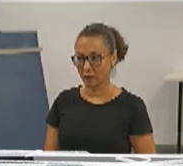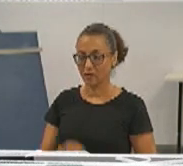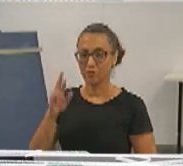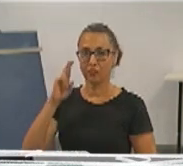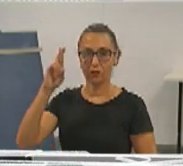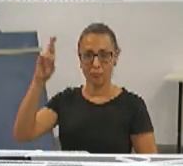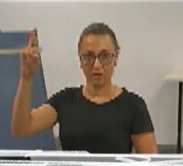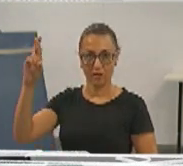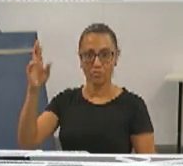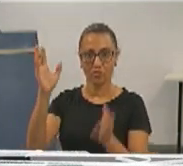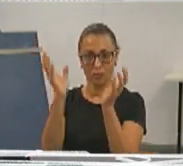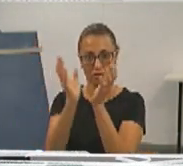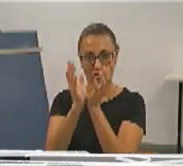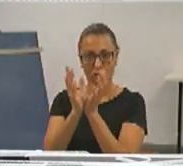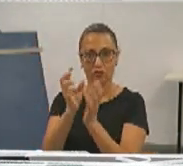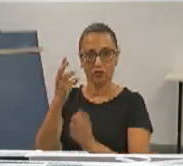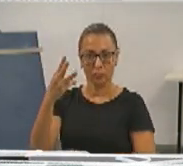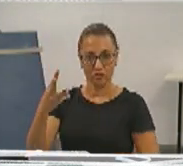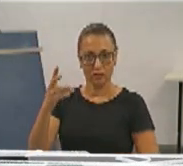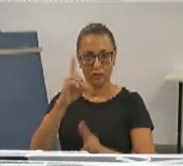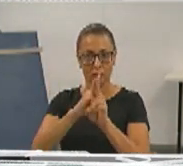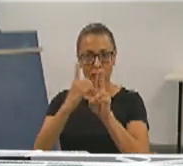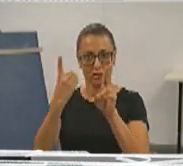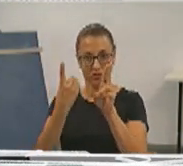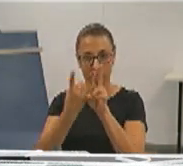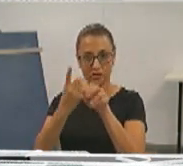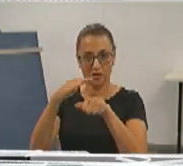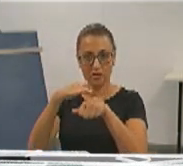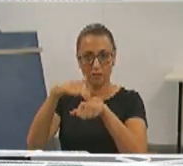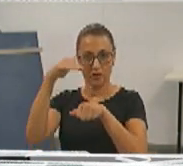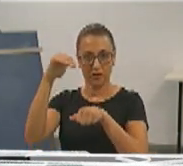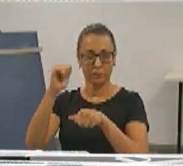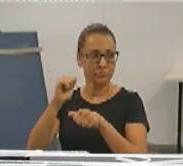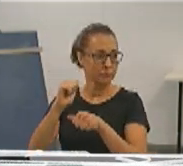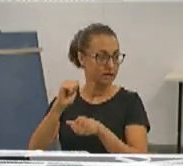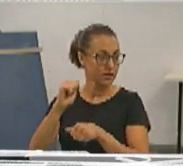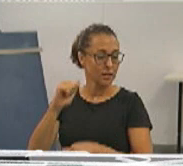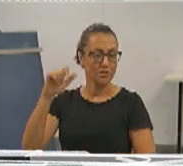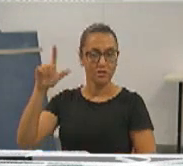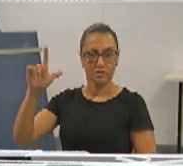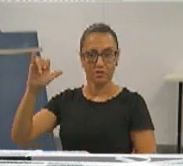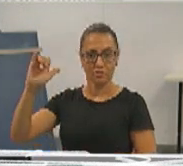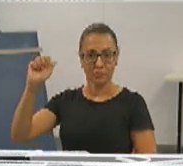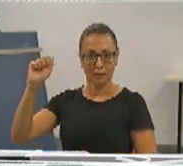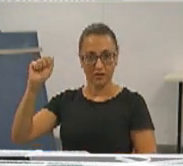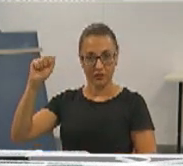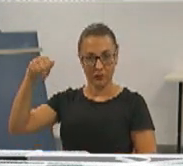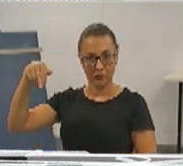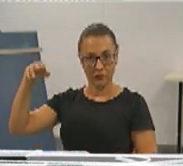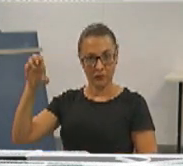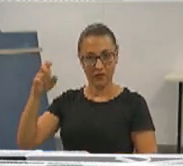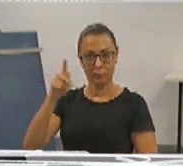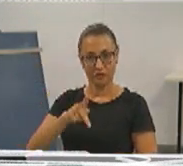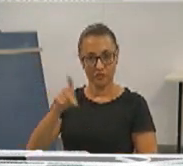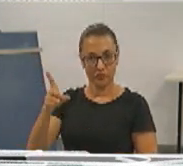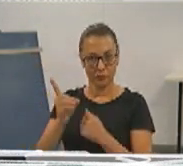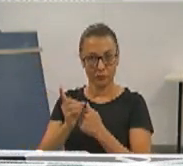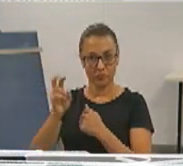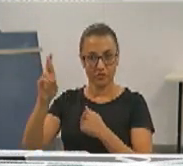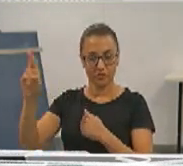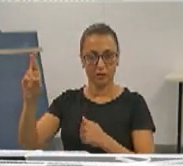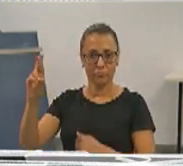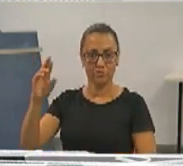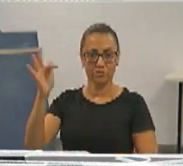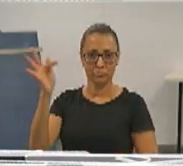Representando a Chapa 3, UFGD+, Liane Maria Calargue, professora doutora da Faculdade de